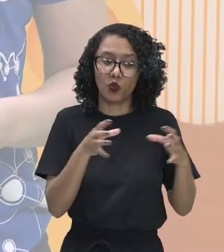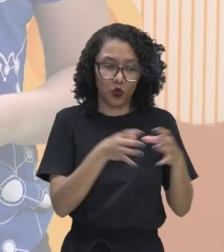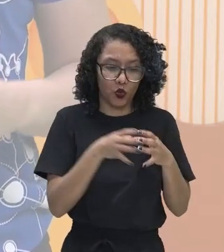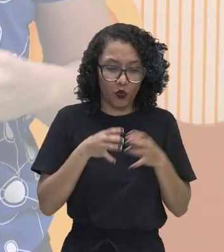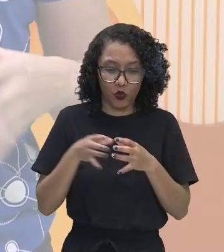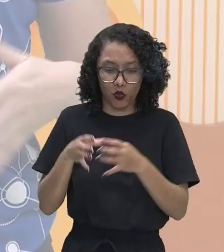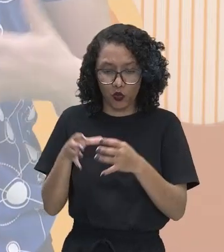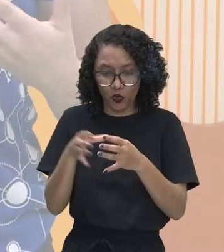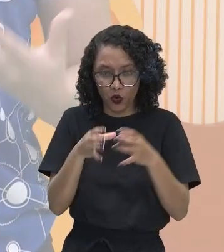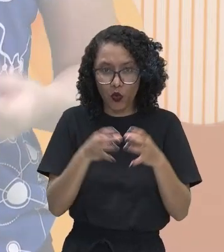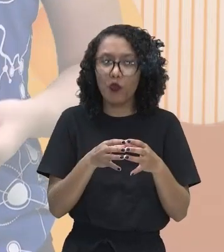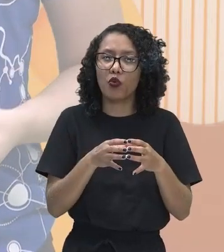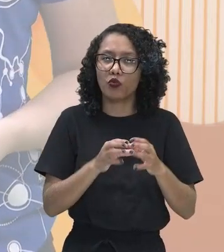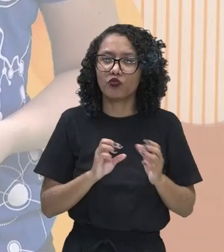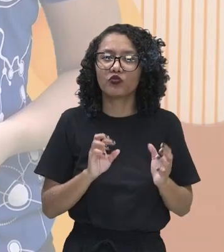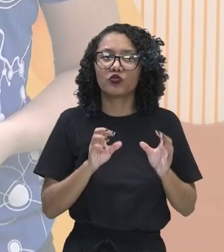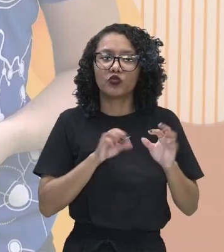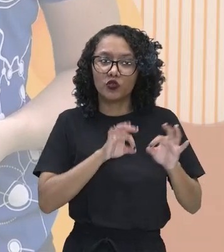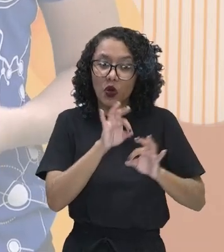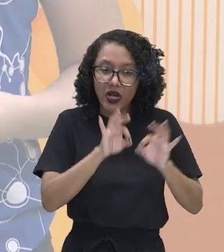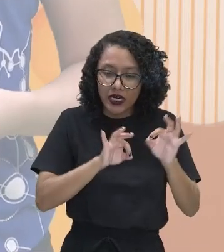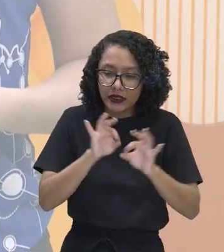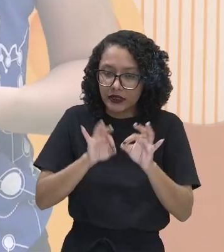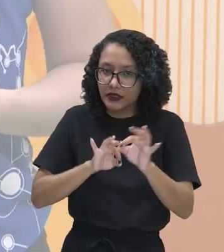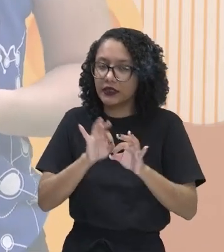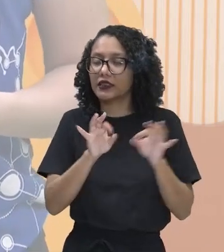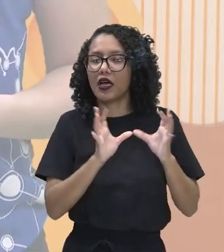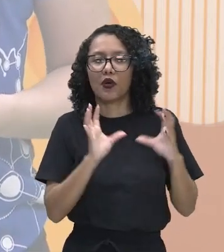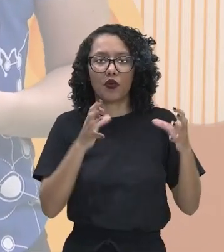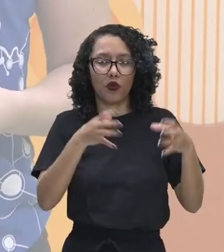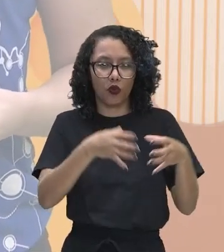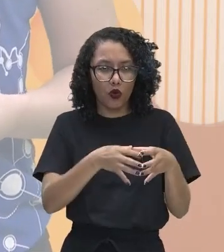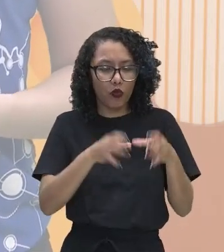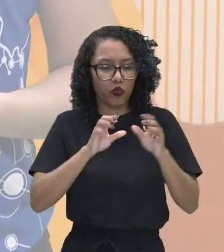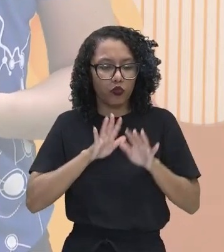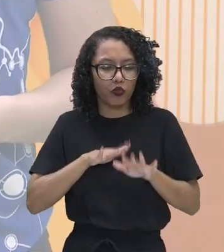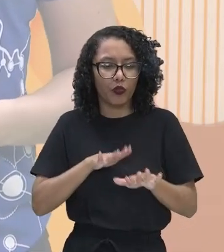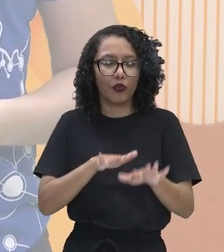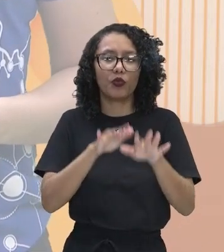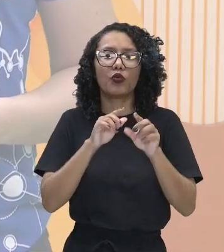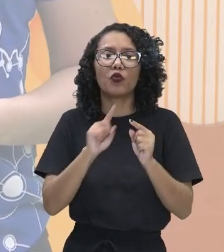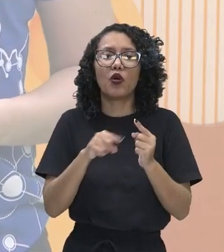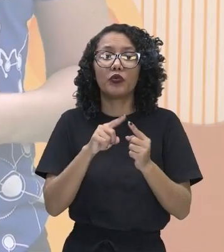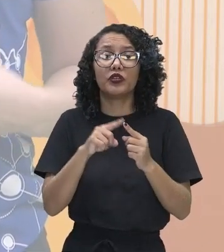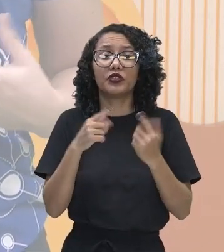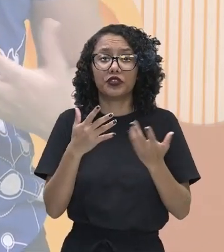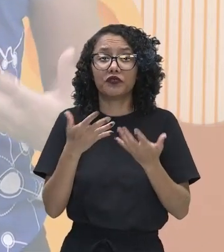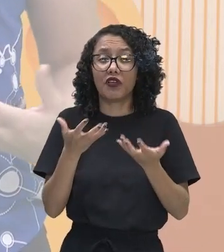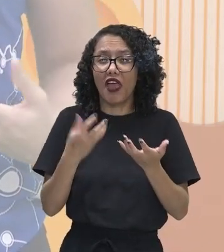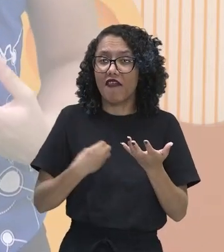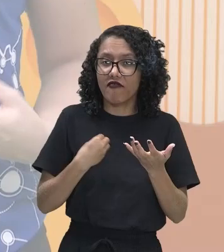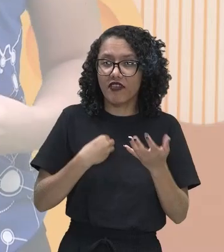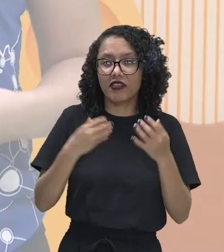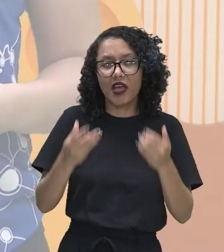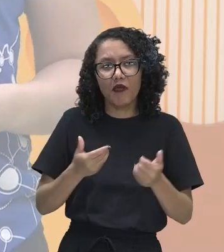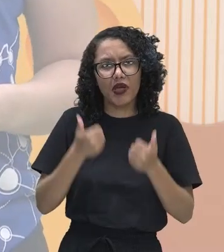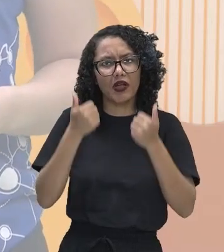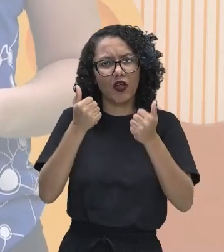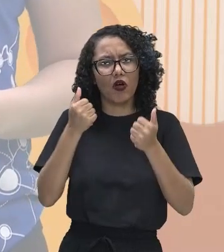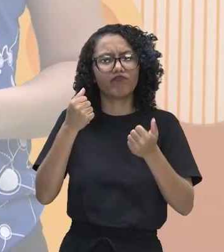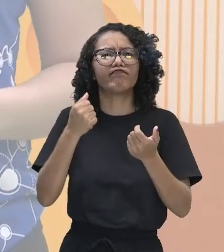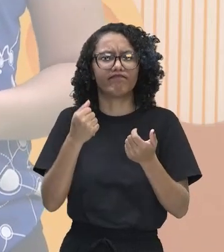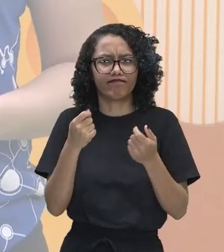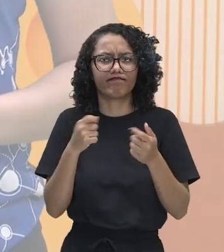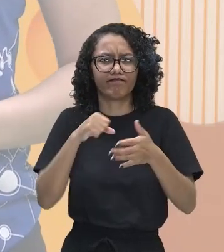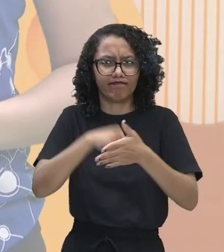de pessoas, que a gente vai chamar esses movimentos sociais, buscando melhores condições de vida. Então, a gente já inicia